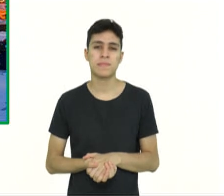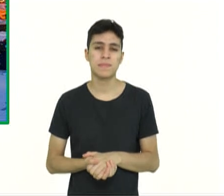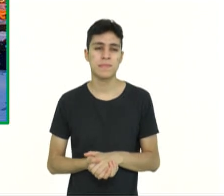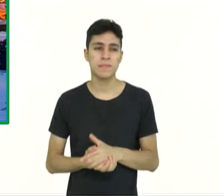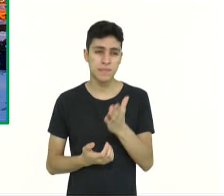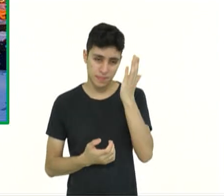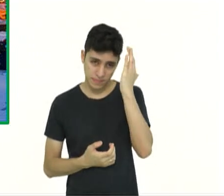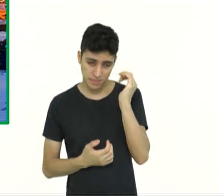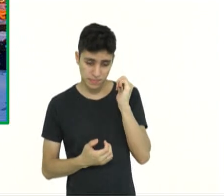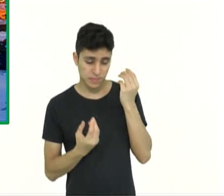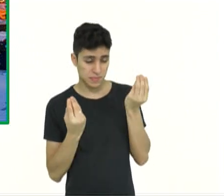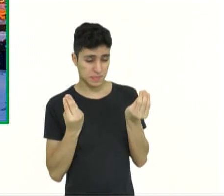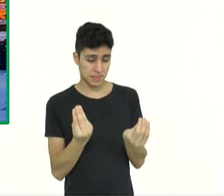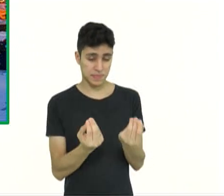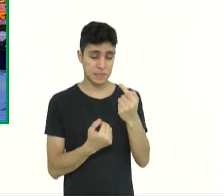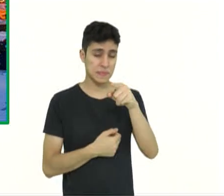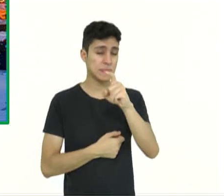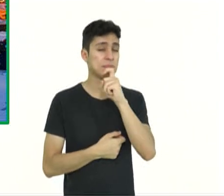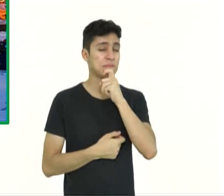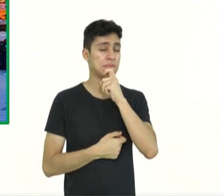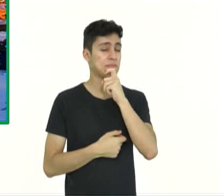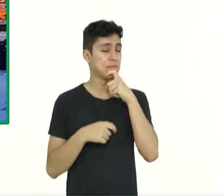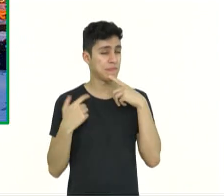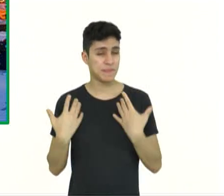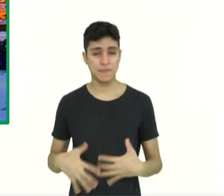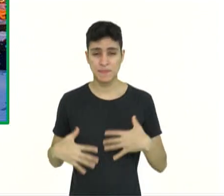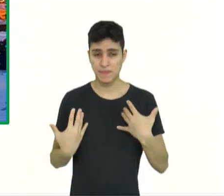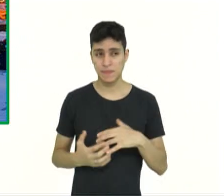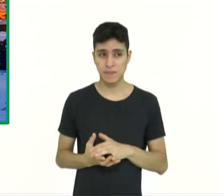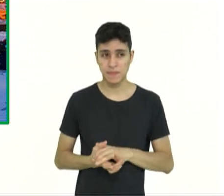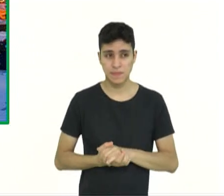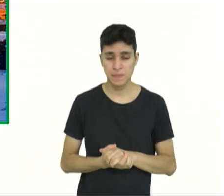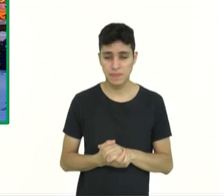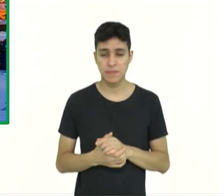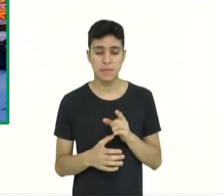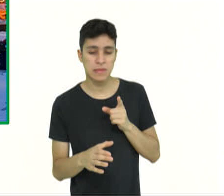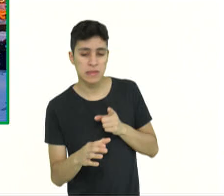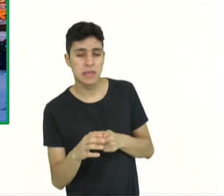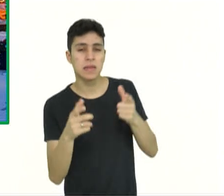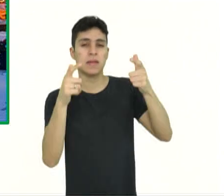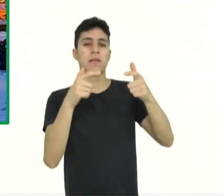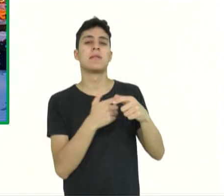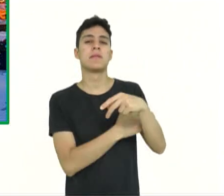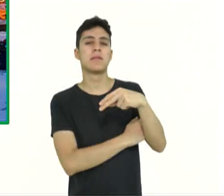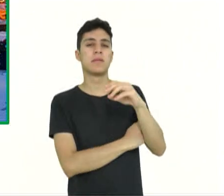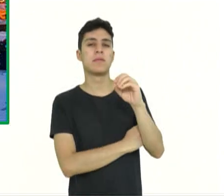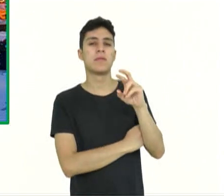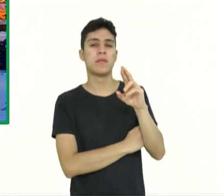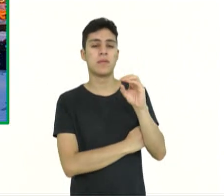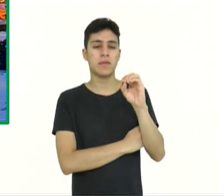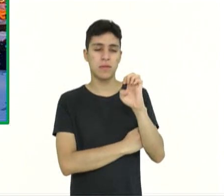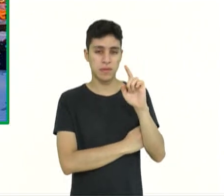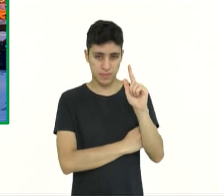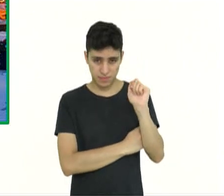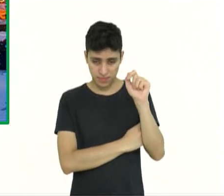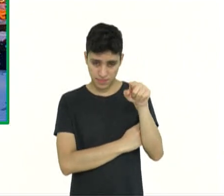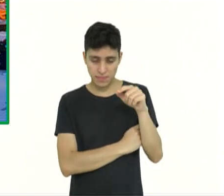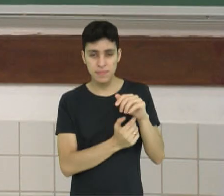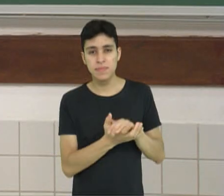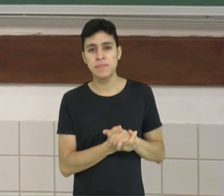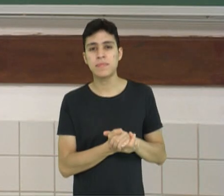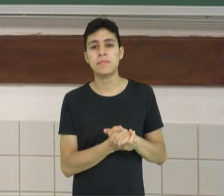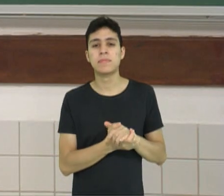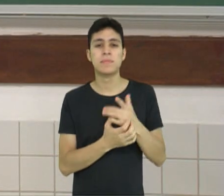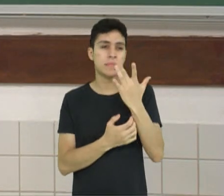saberem como é frio nessas regiões, né? A cidade fica na Noruega, a Noruega está lá no Ártico, né, faz parte, onde os habitantes não